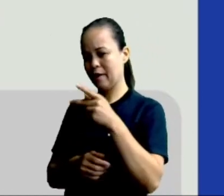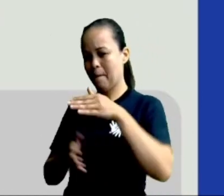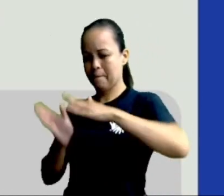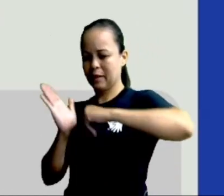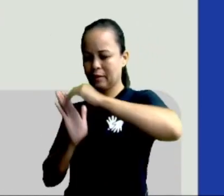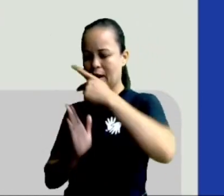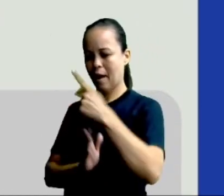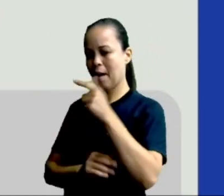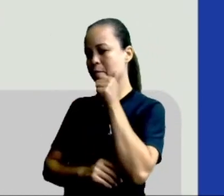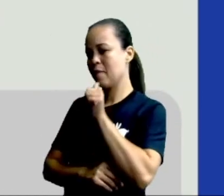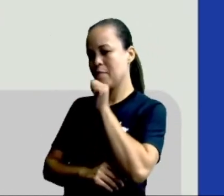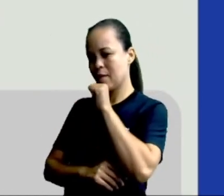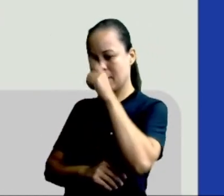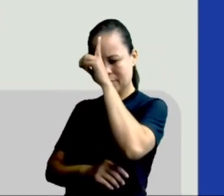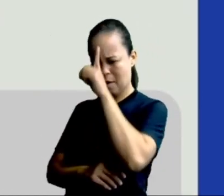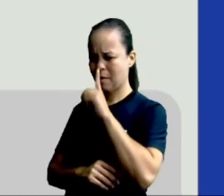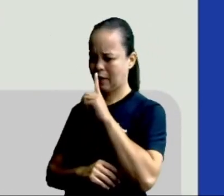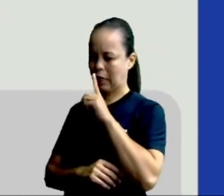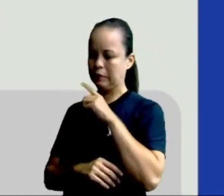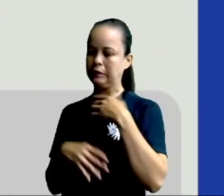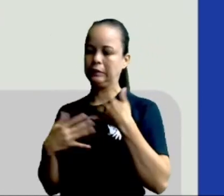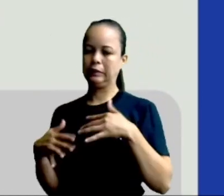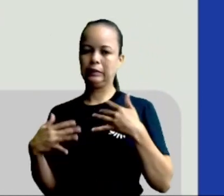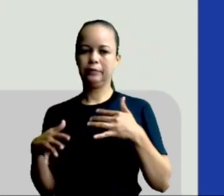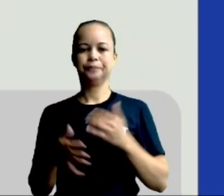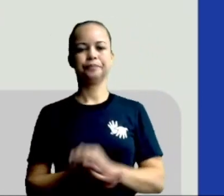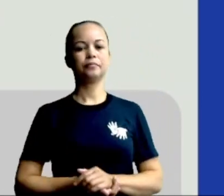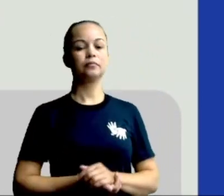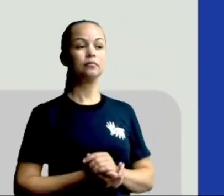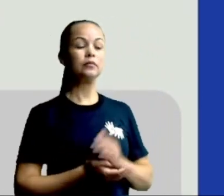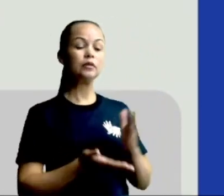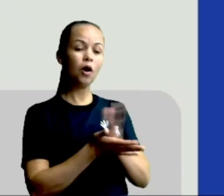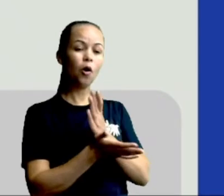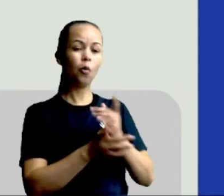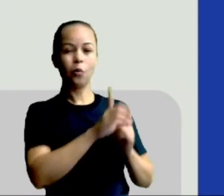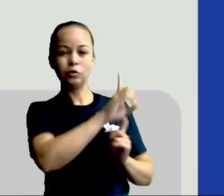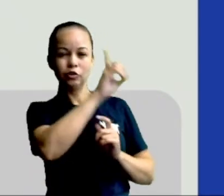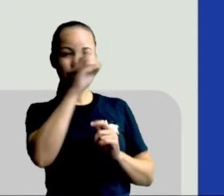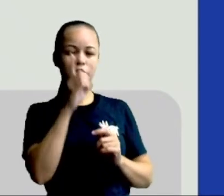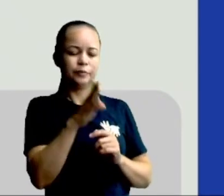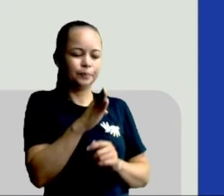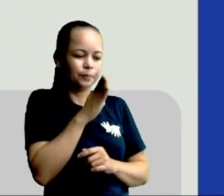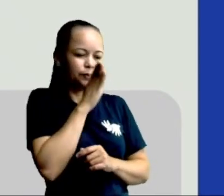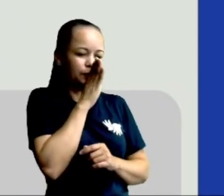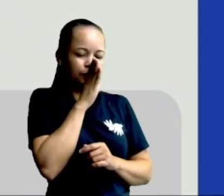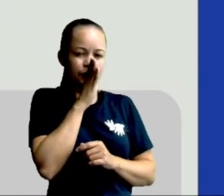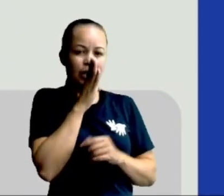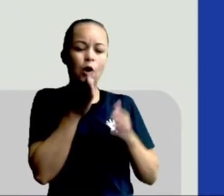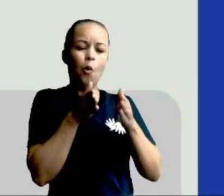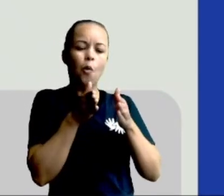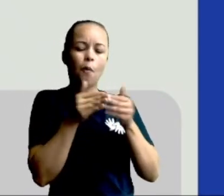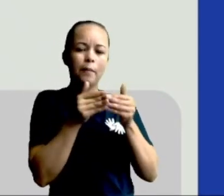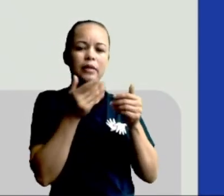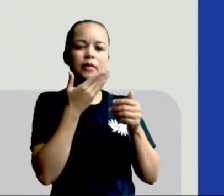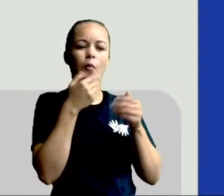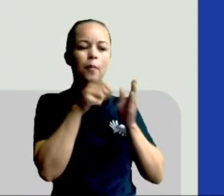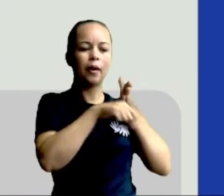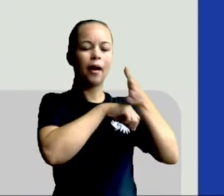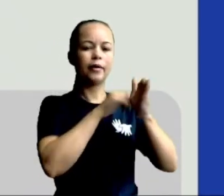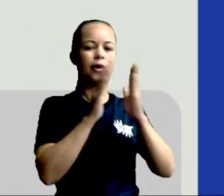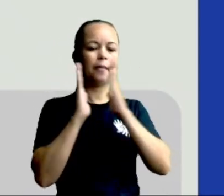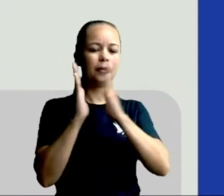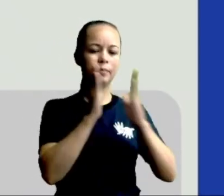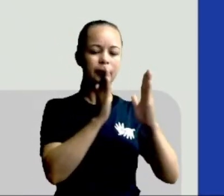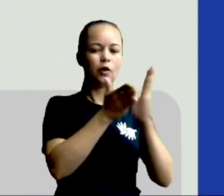demais. Depois de uns dias em silêncio, Eno pediu para ir à biblioteca do bairro. Seu pai, satisfeito